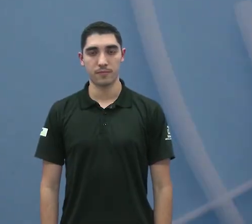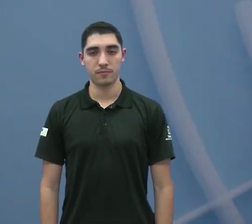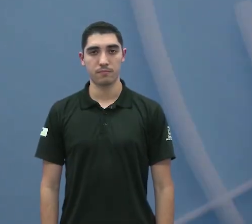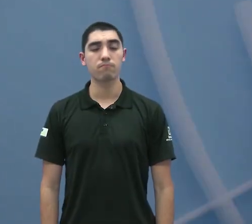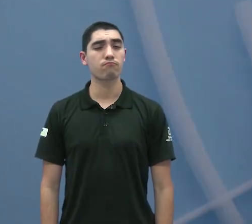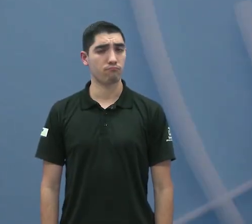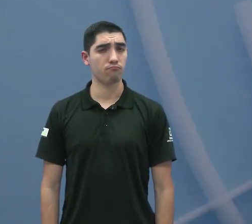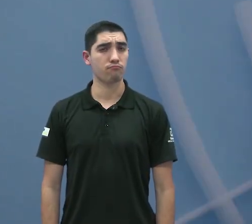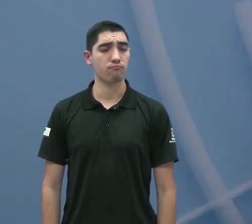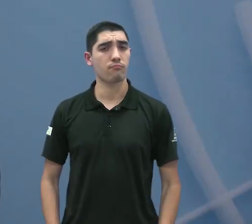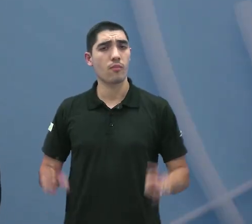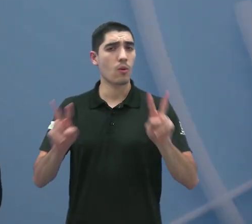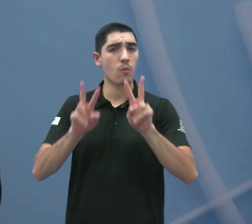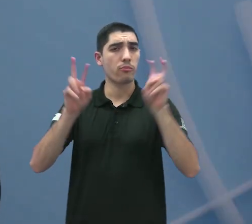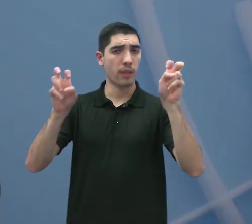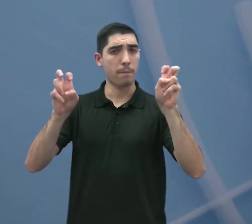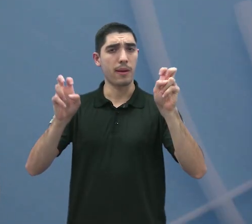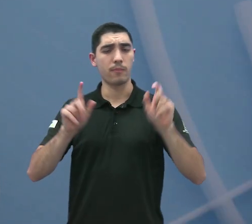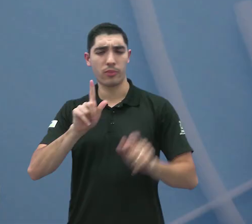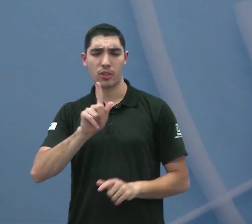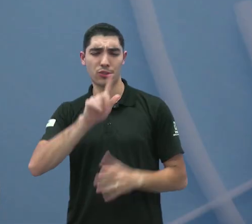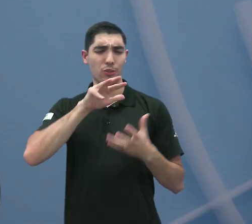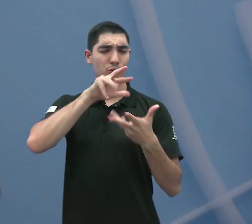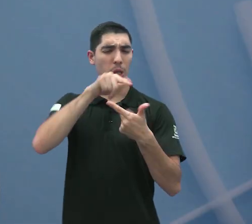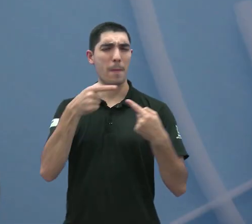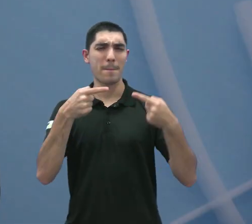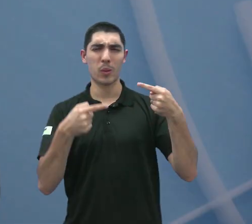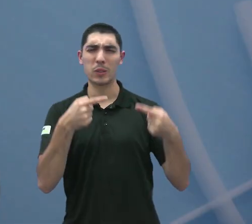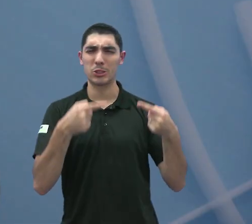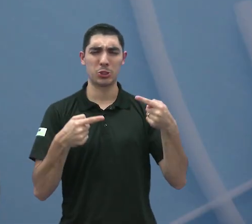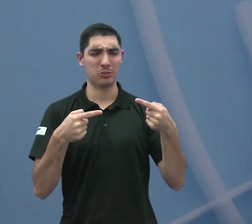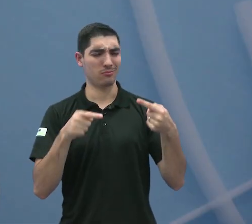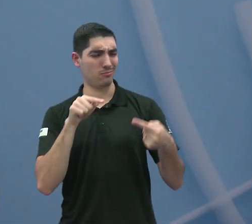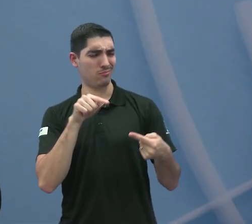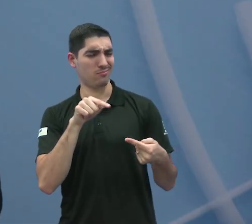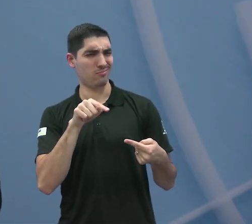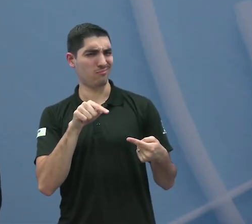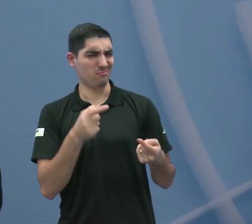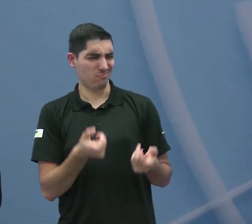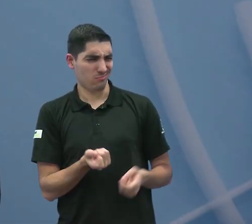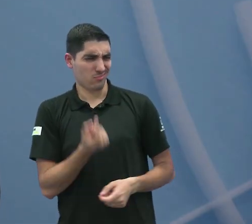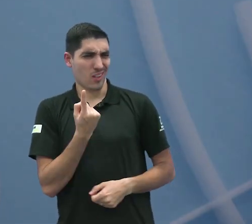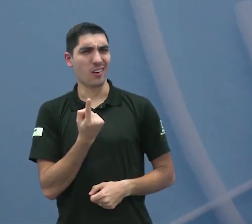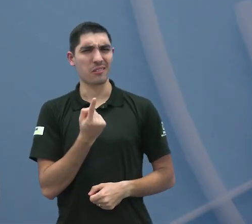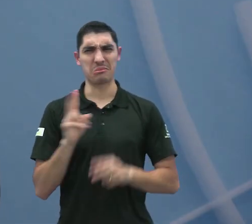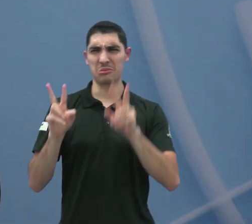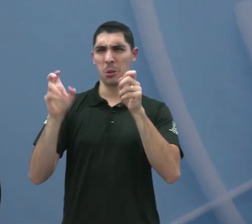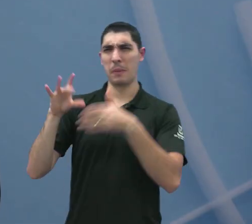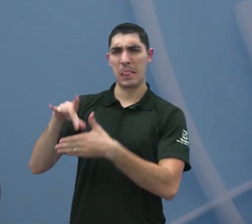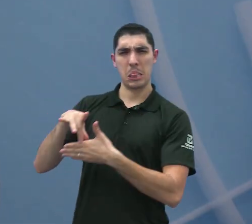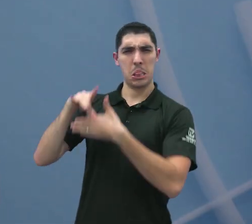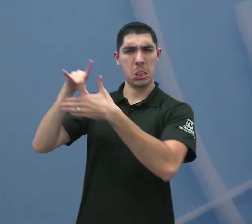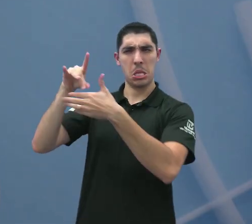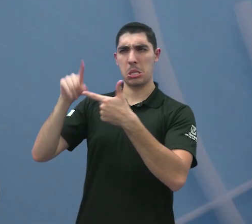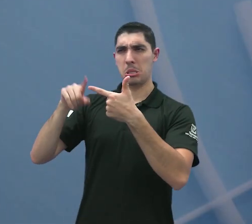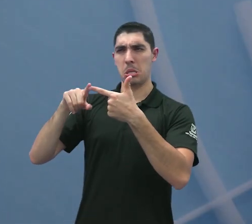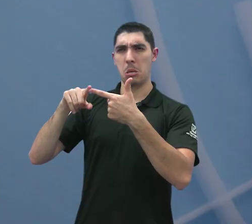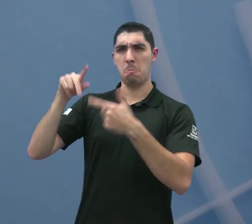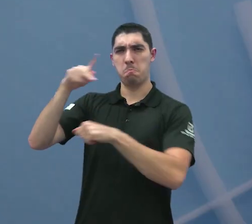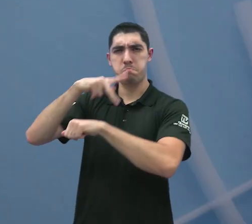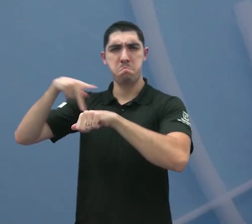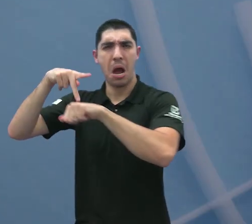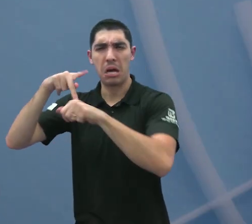Quando a gente fala de geopolítica, parece um tema distante de líderes mundiais e grandes reuniões. Mas